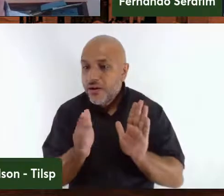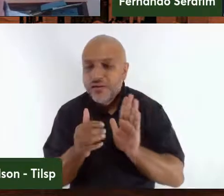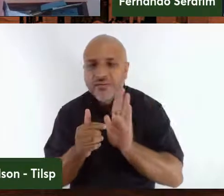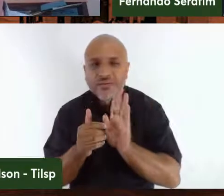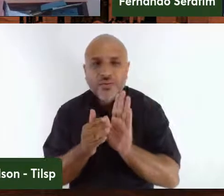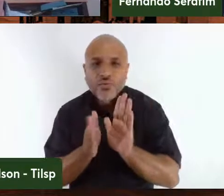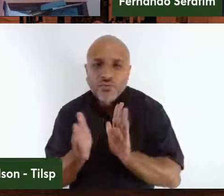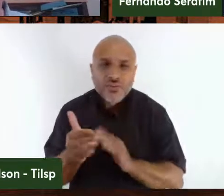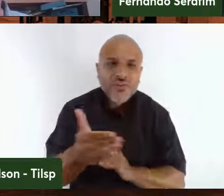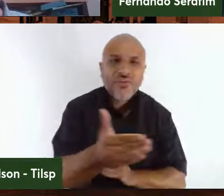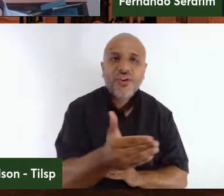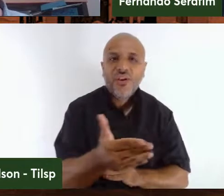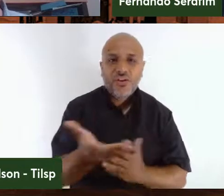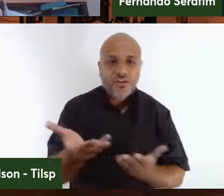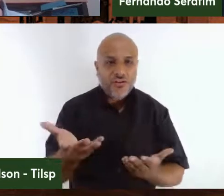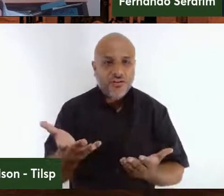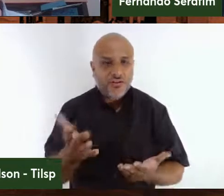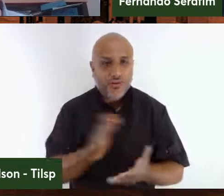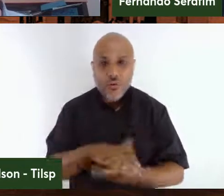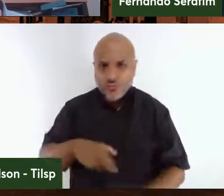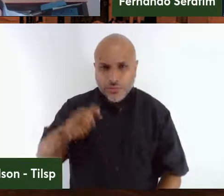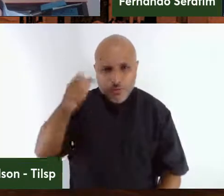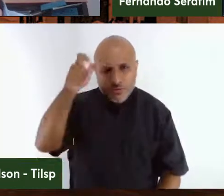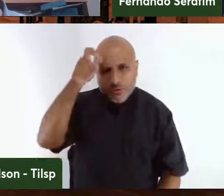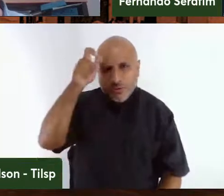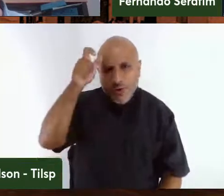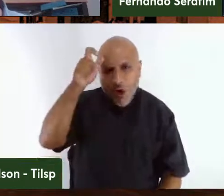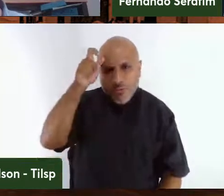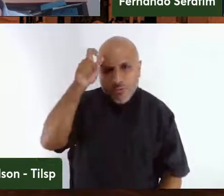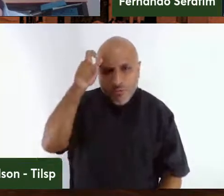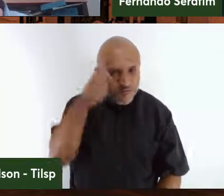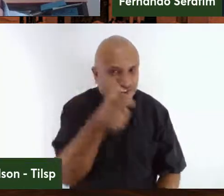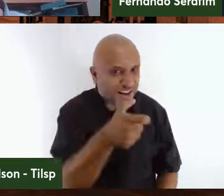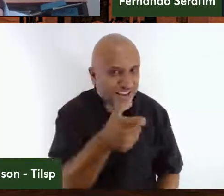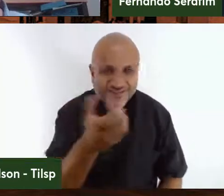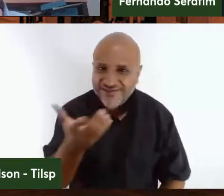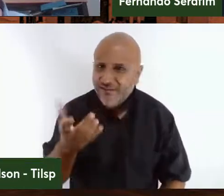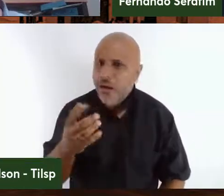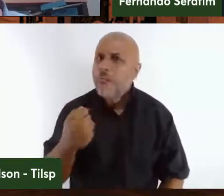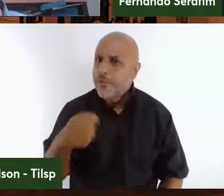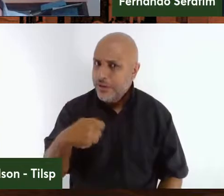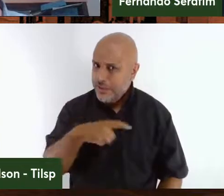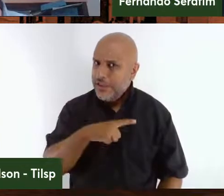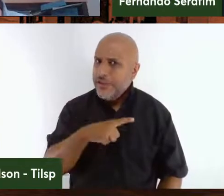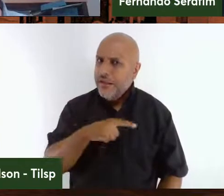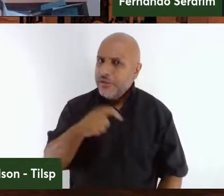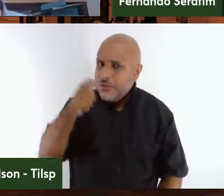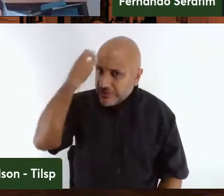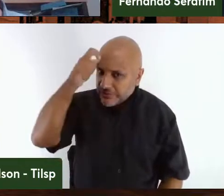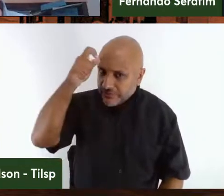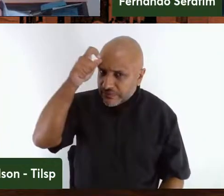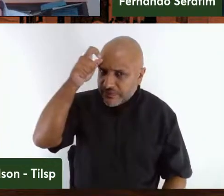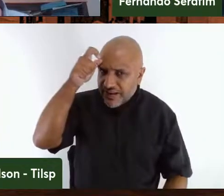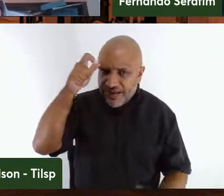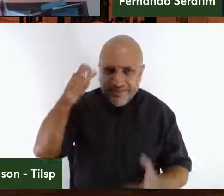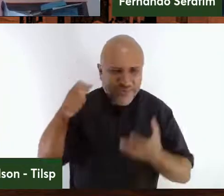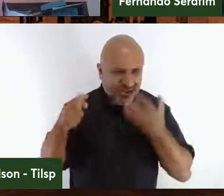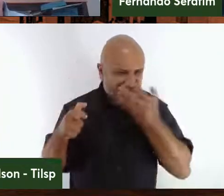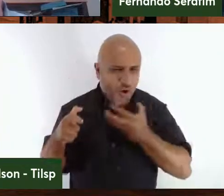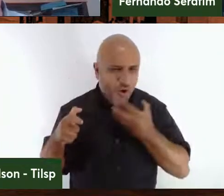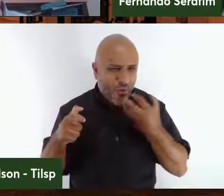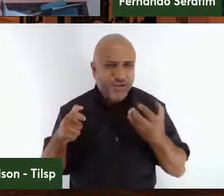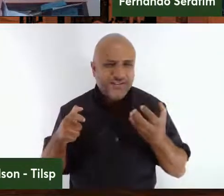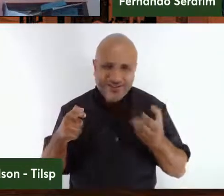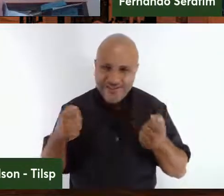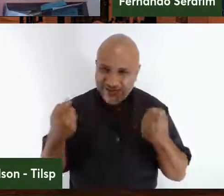desvio, o diabo aparece. Tem que ter o diabo, no romance, né? O diabo